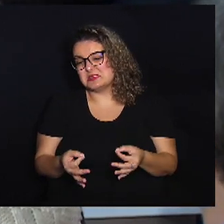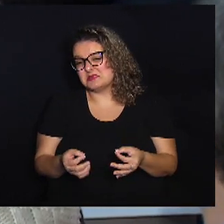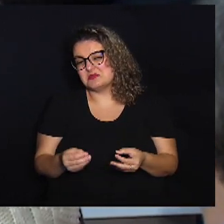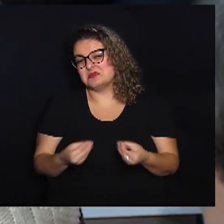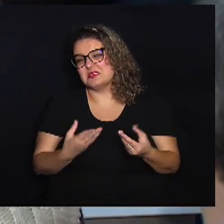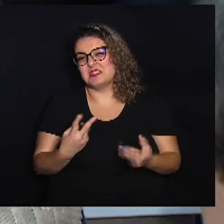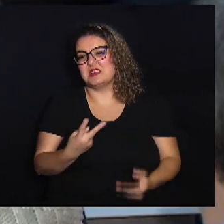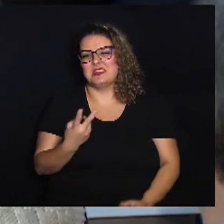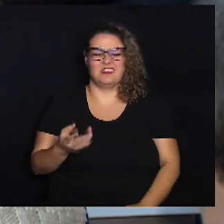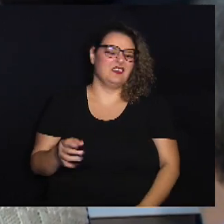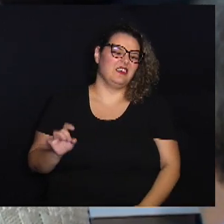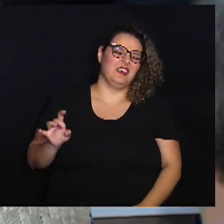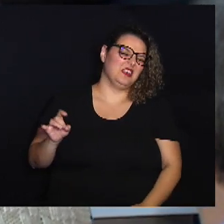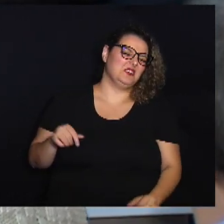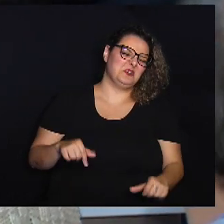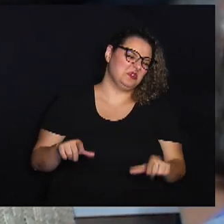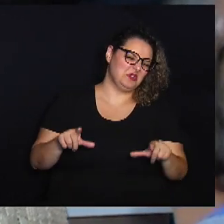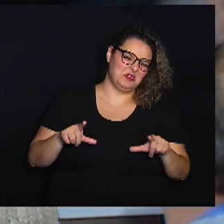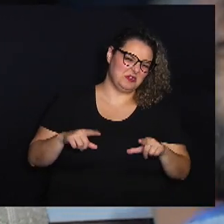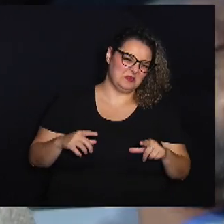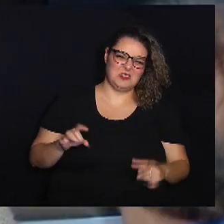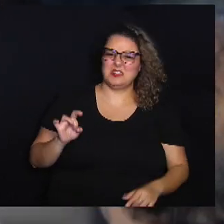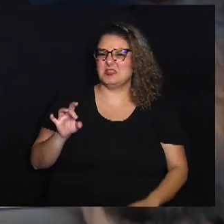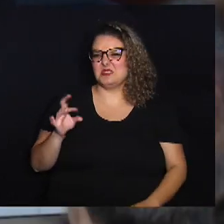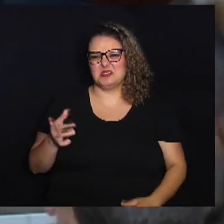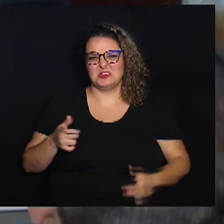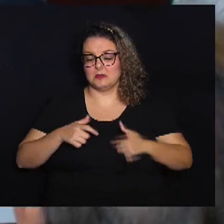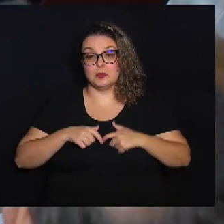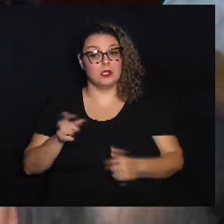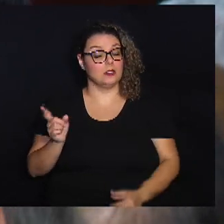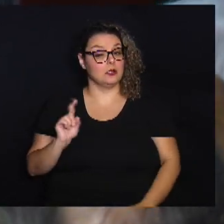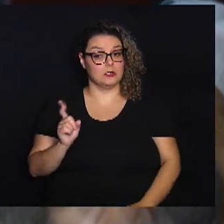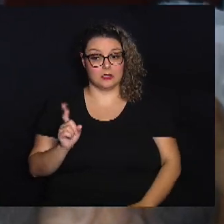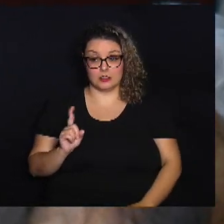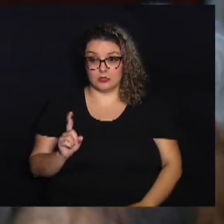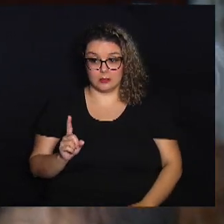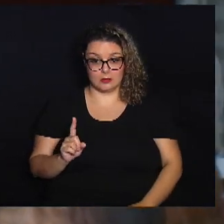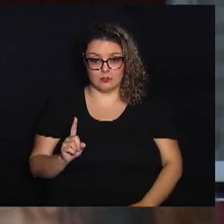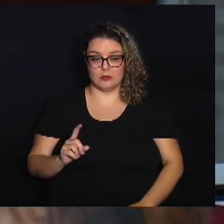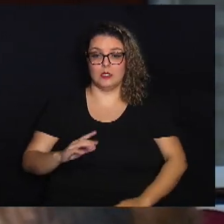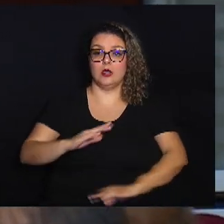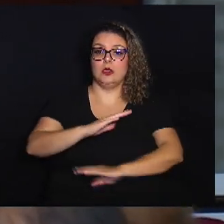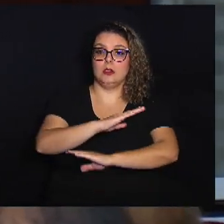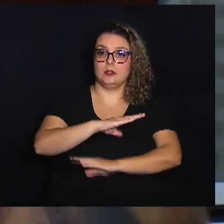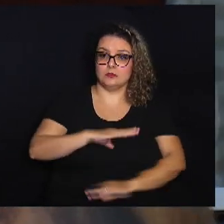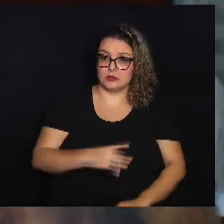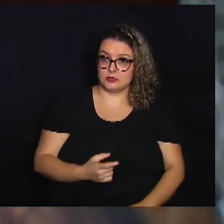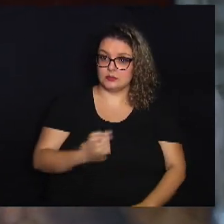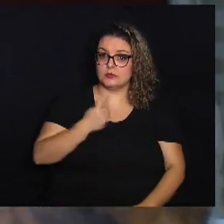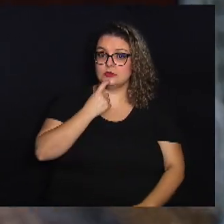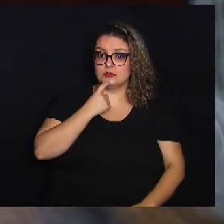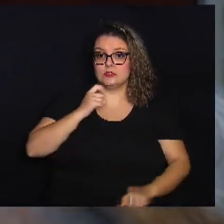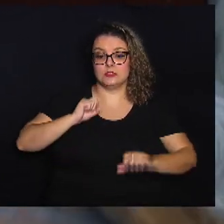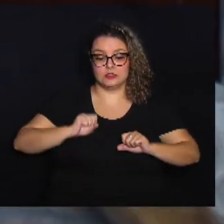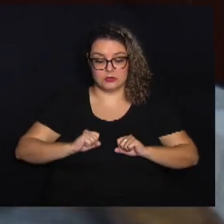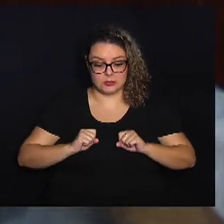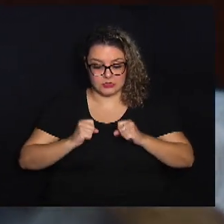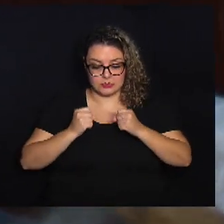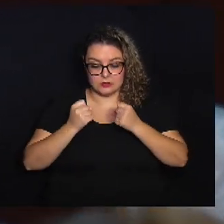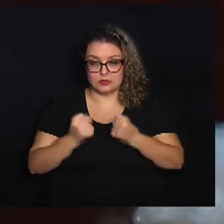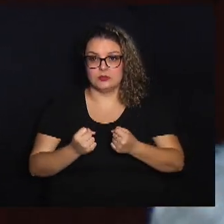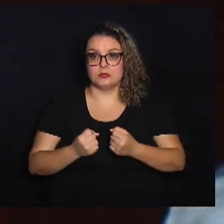Isso é apenas um diploma, isso é apenas uma medalha. Não. A Câmara Municipal de Campinas, ela se debruça,